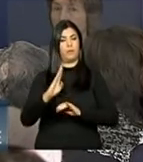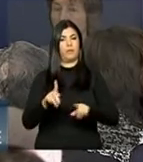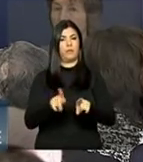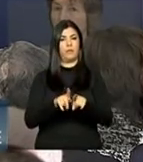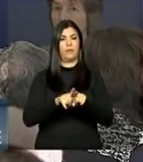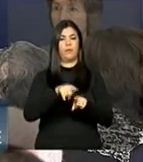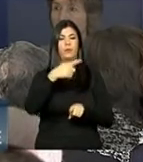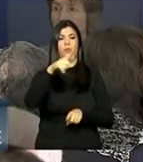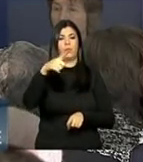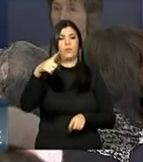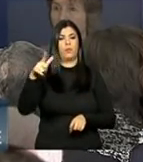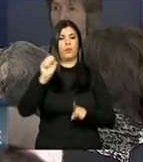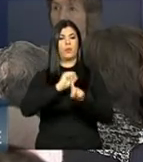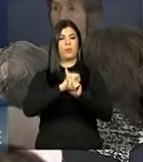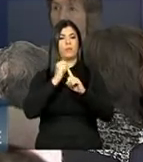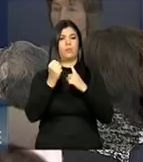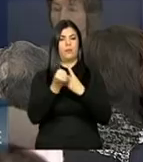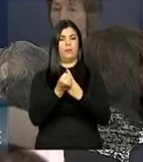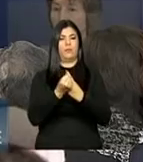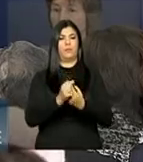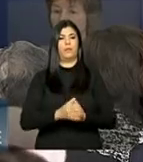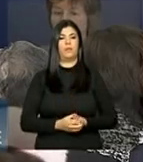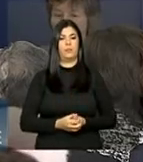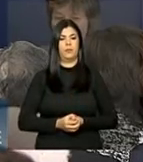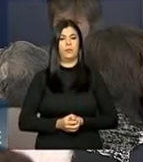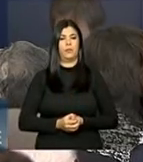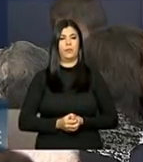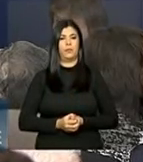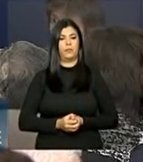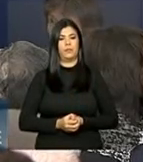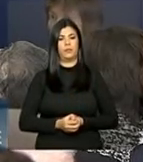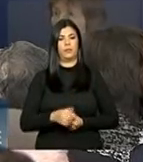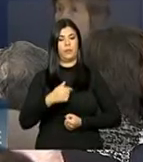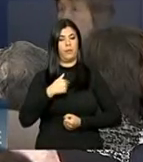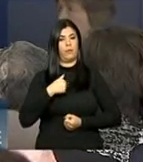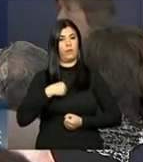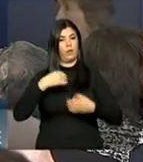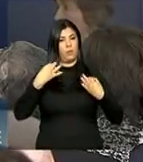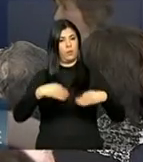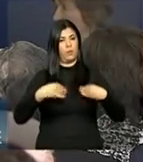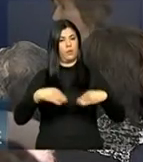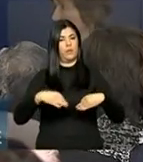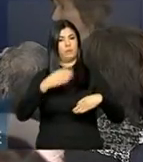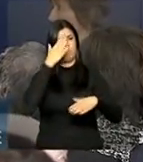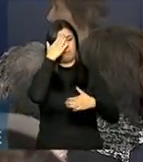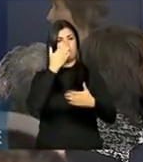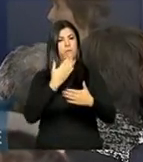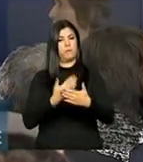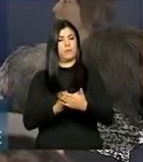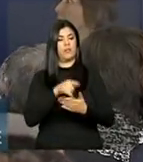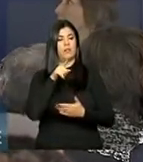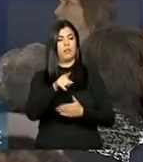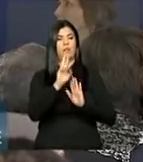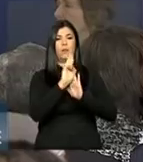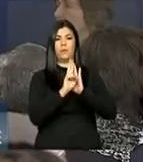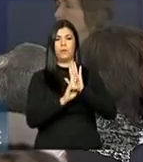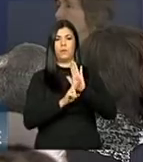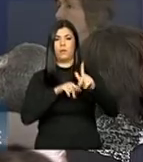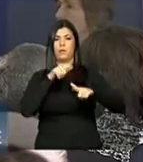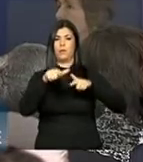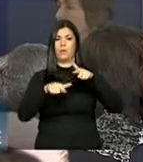também pela sociedade Eu estou certa que os trabalhos produzidos pela